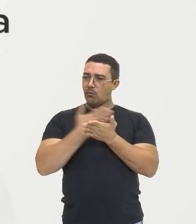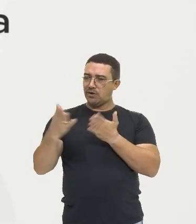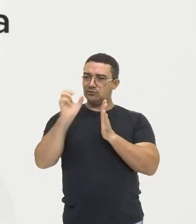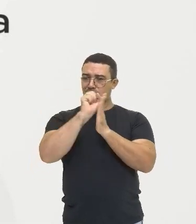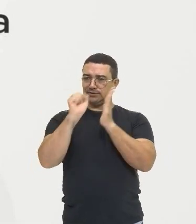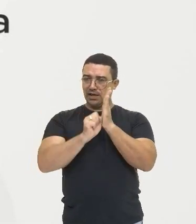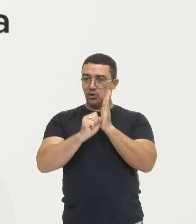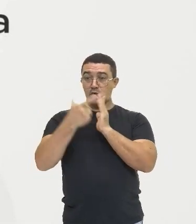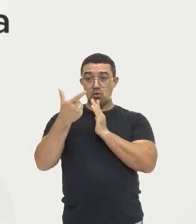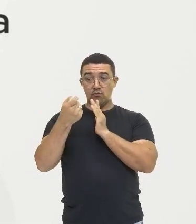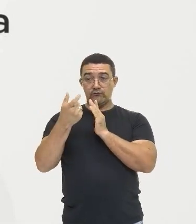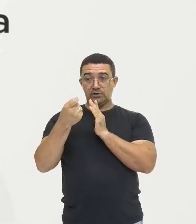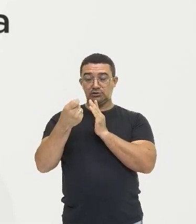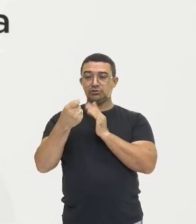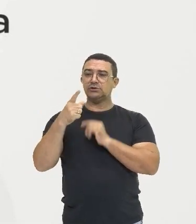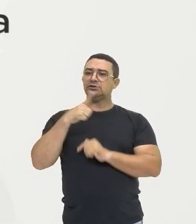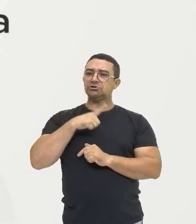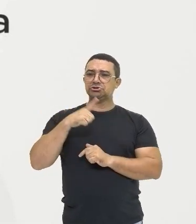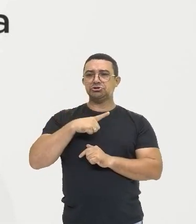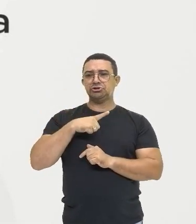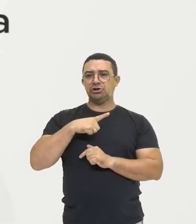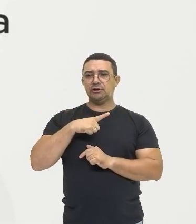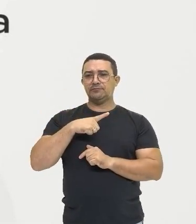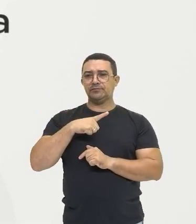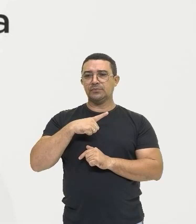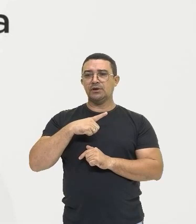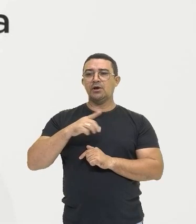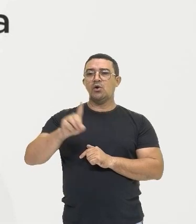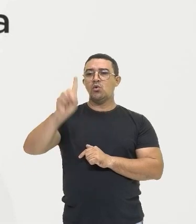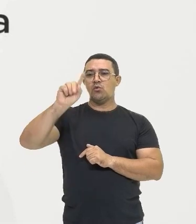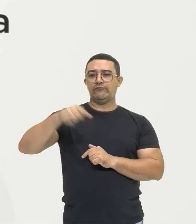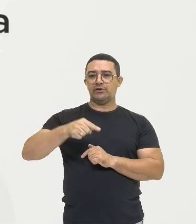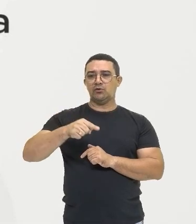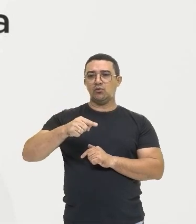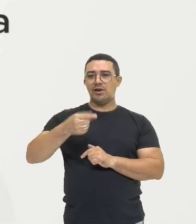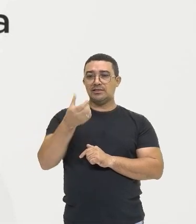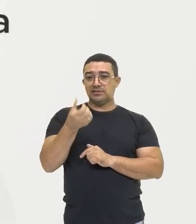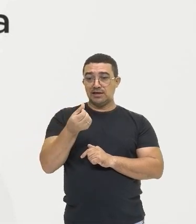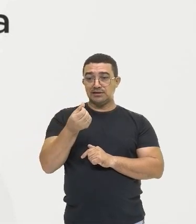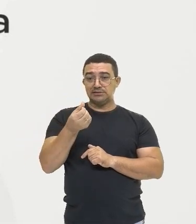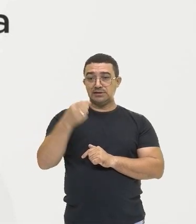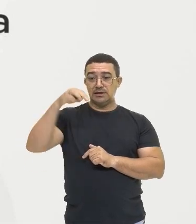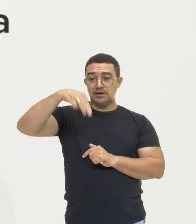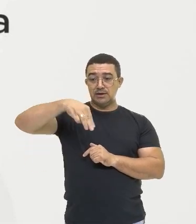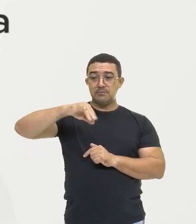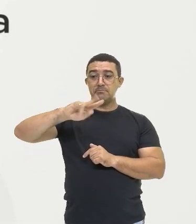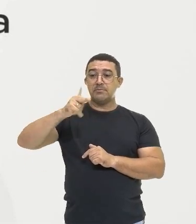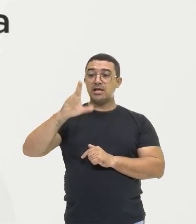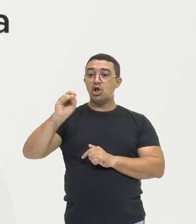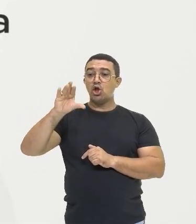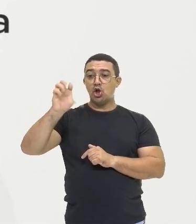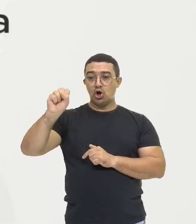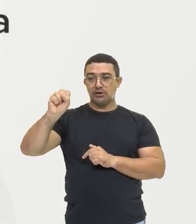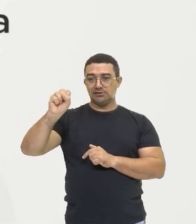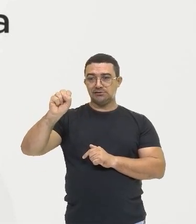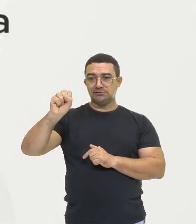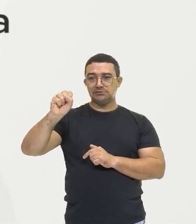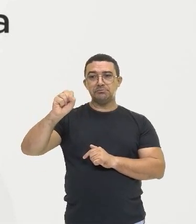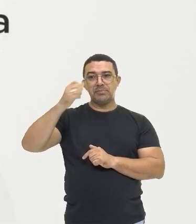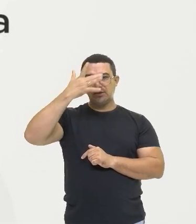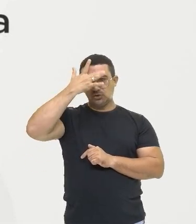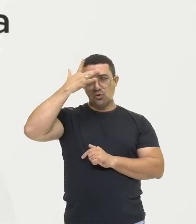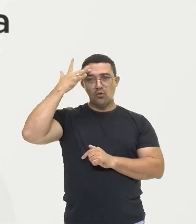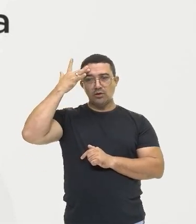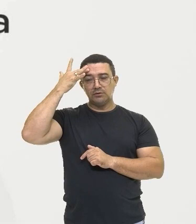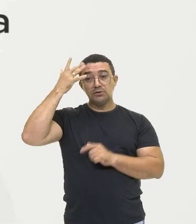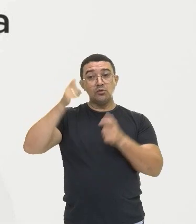bom? Nós tínhamos, em média, 1,6 milhões de habitantes. Para ser mais específico, esse